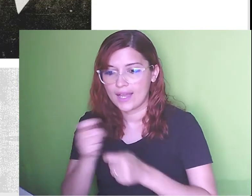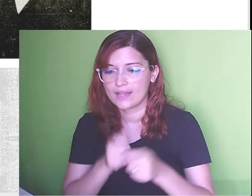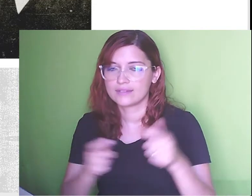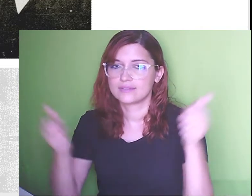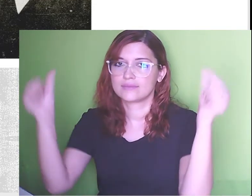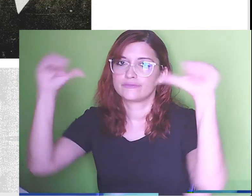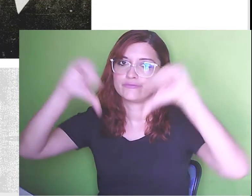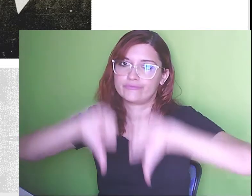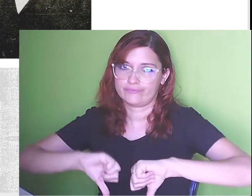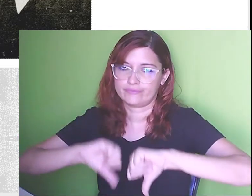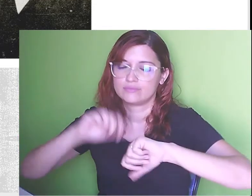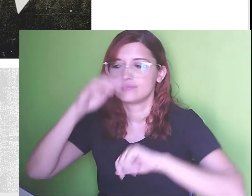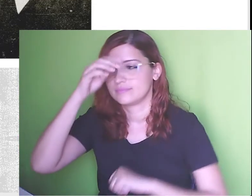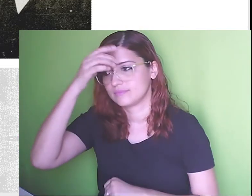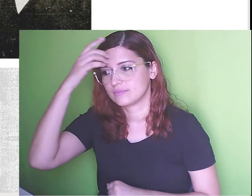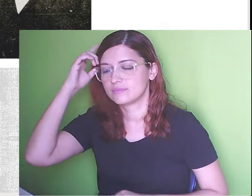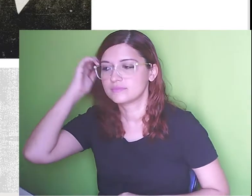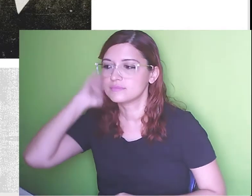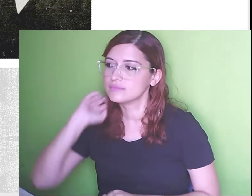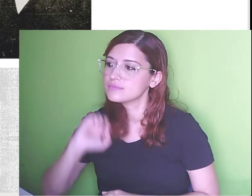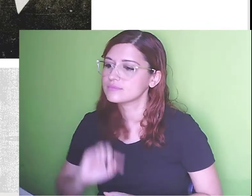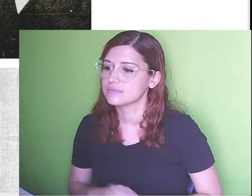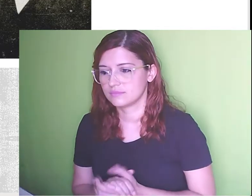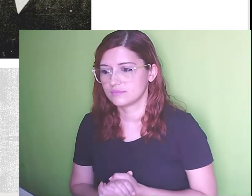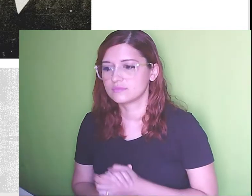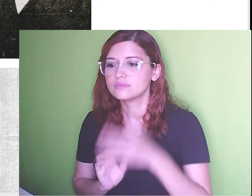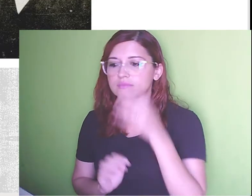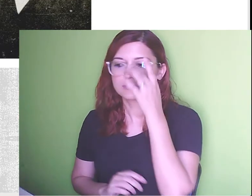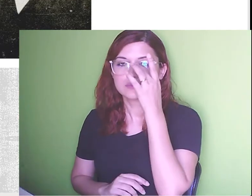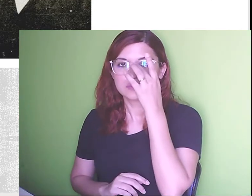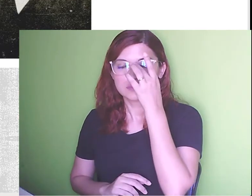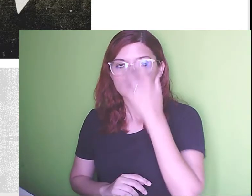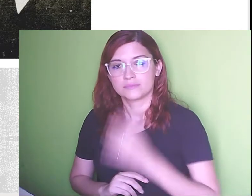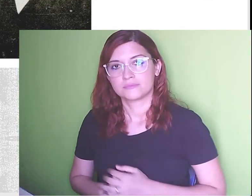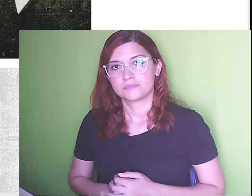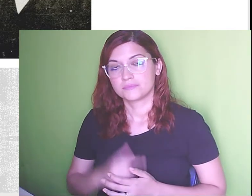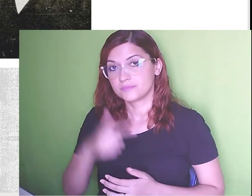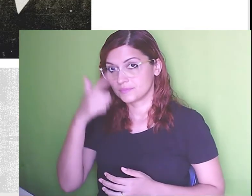isso trouxe um problema sério para a economia.